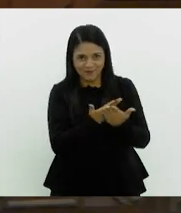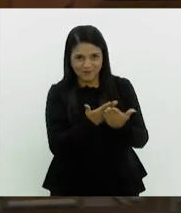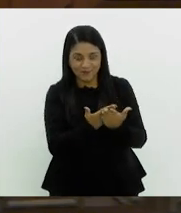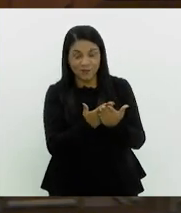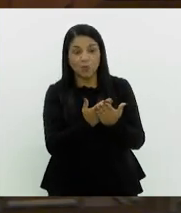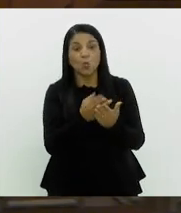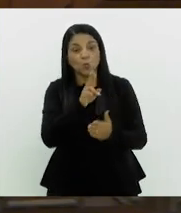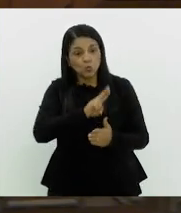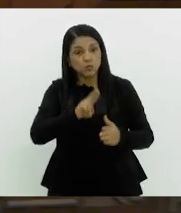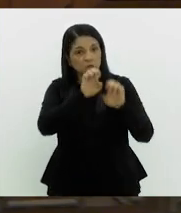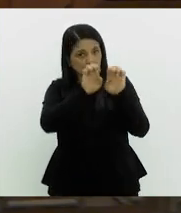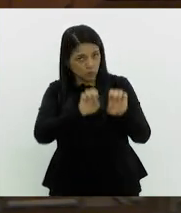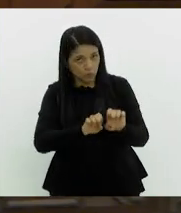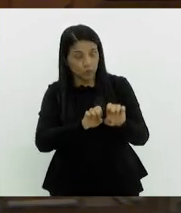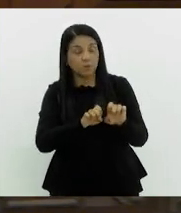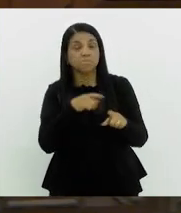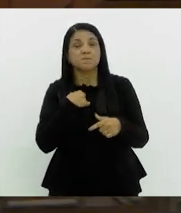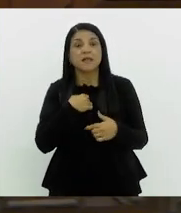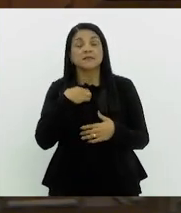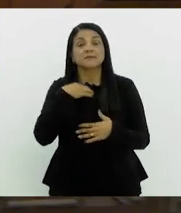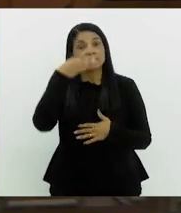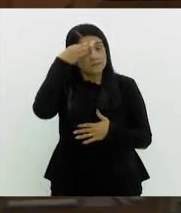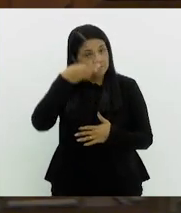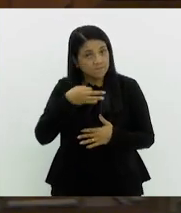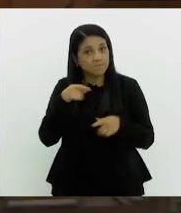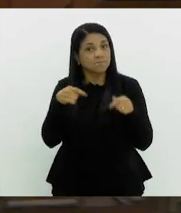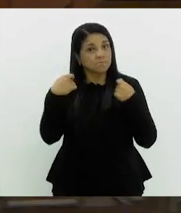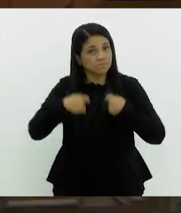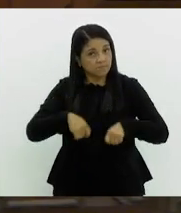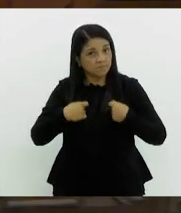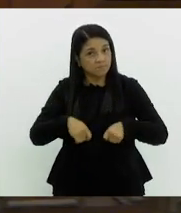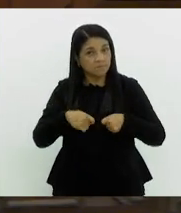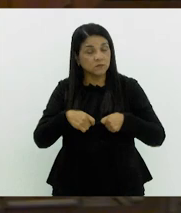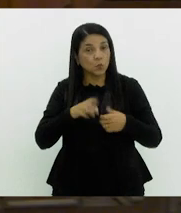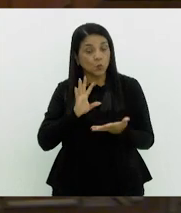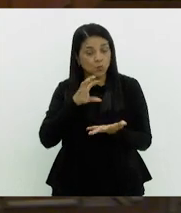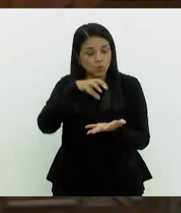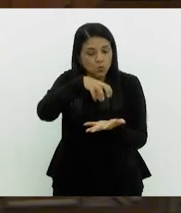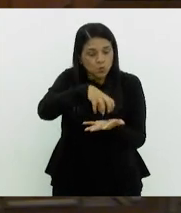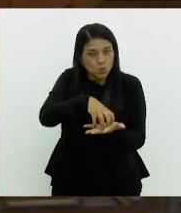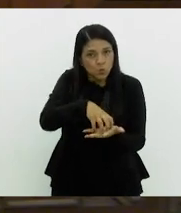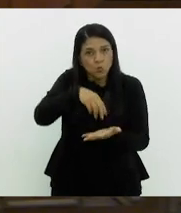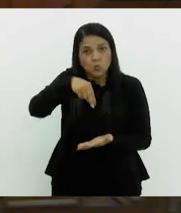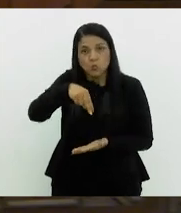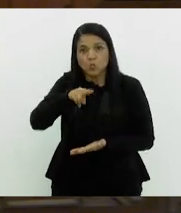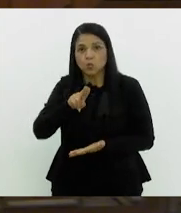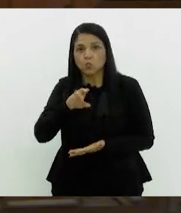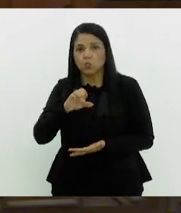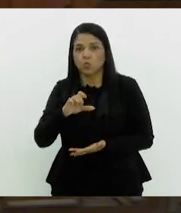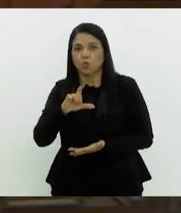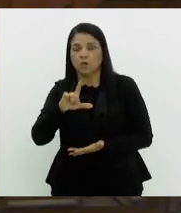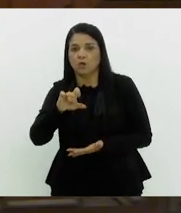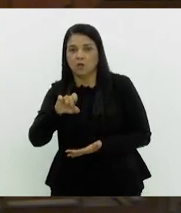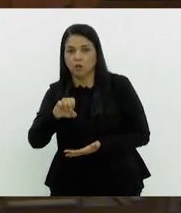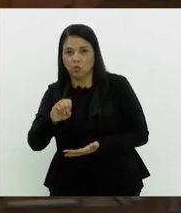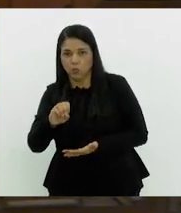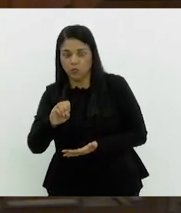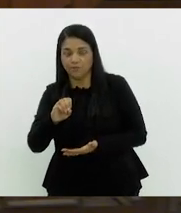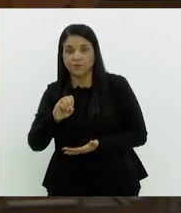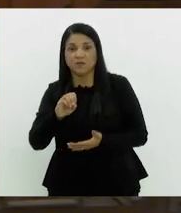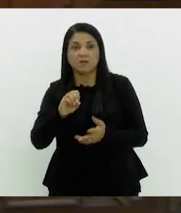estrutura, mas a gente entende que é necessário ter um núcleo que seja para assuntos